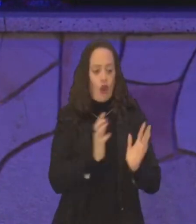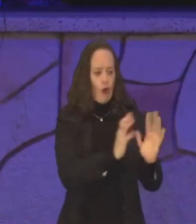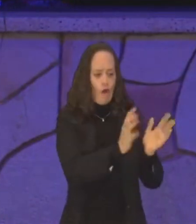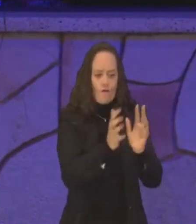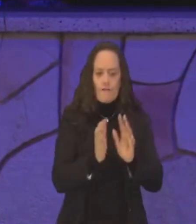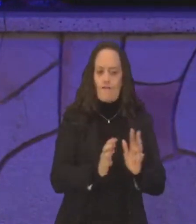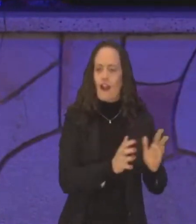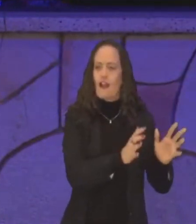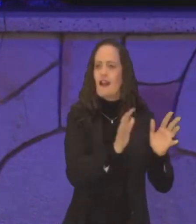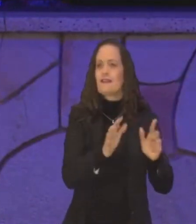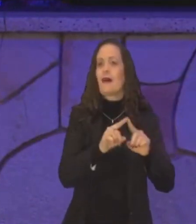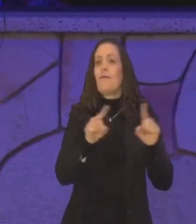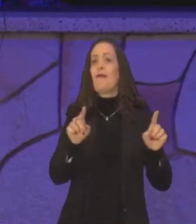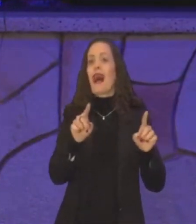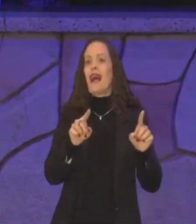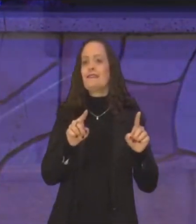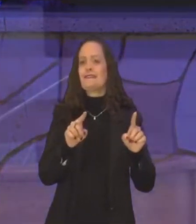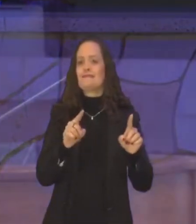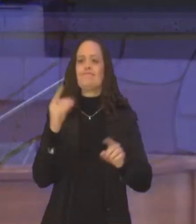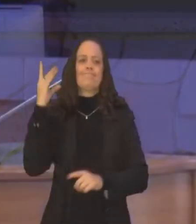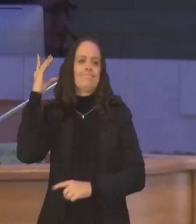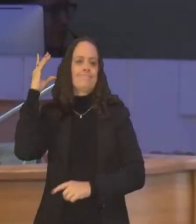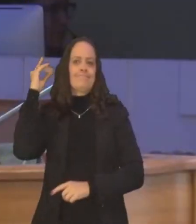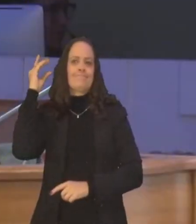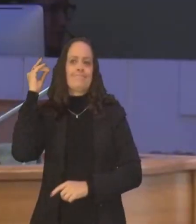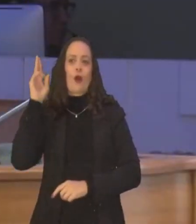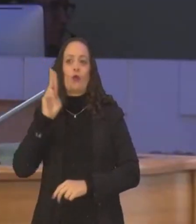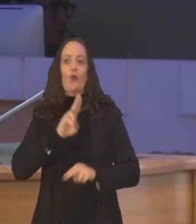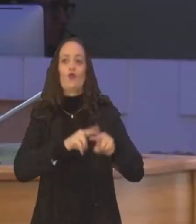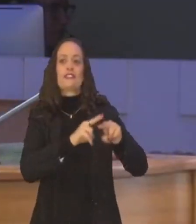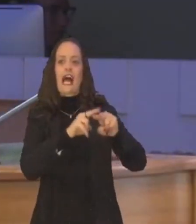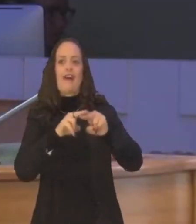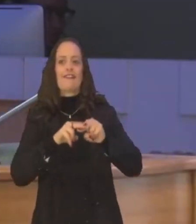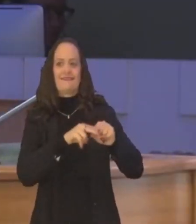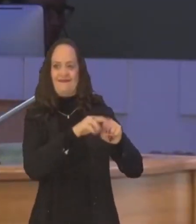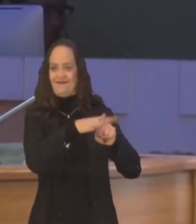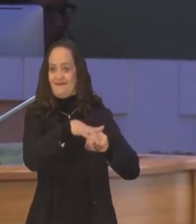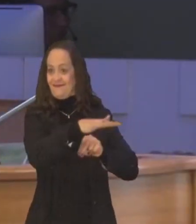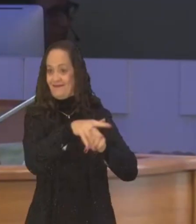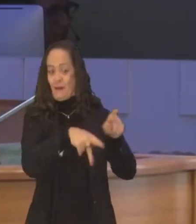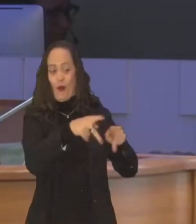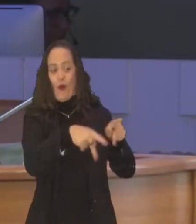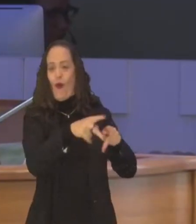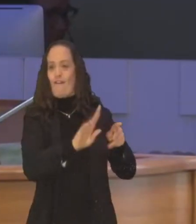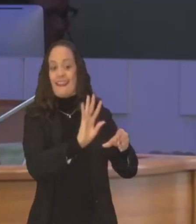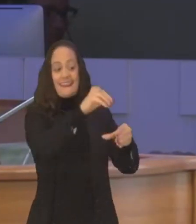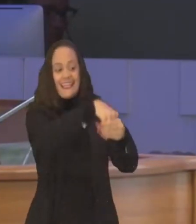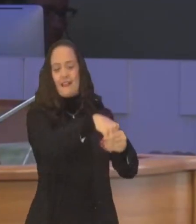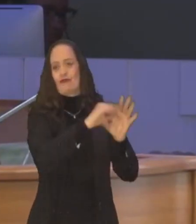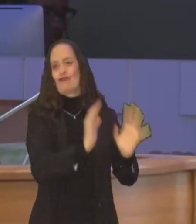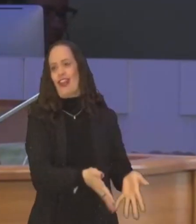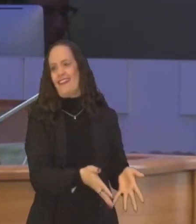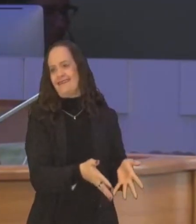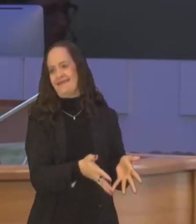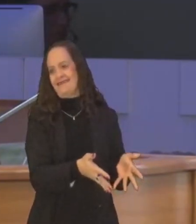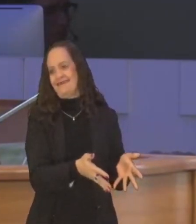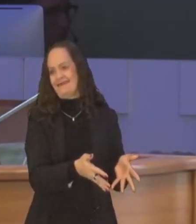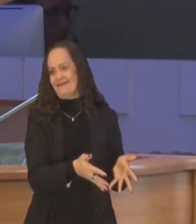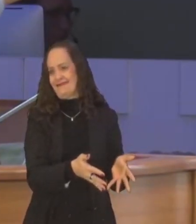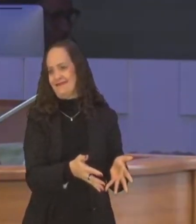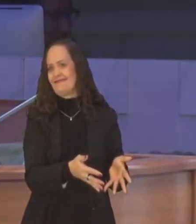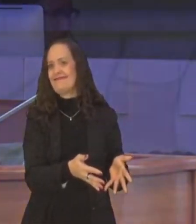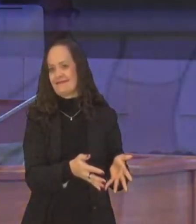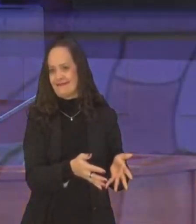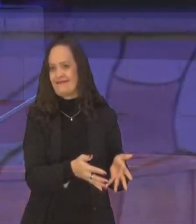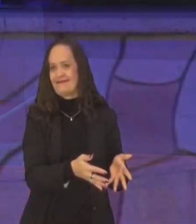que estavam sendo portadores de Satanás, tentando colocar dentro da igreja o trono de Satanás, que já estava